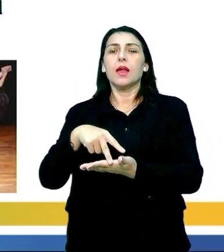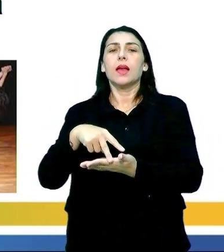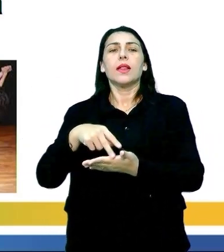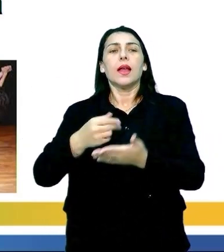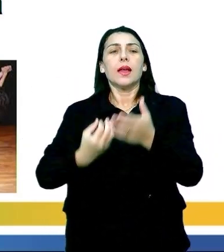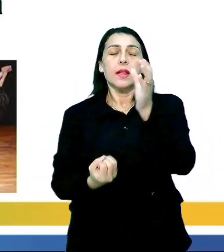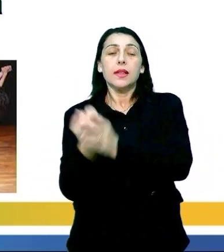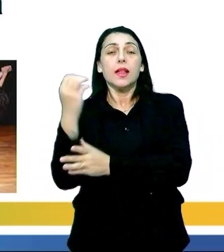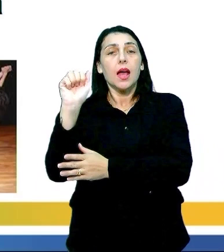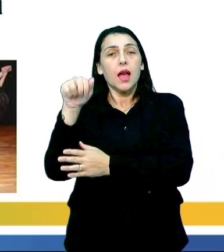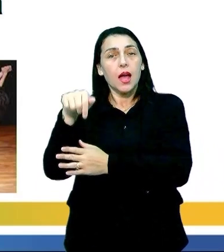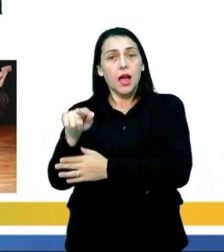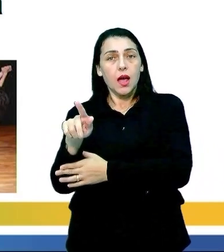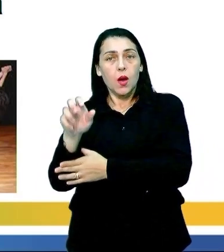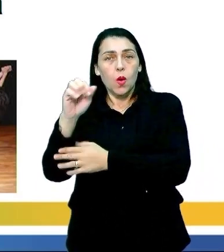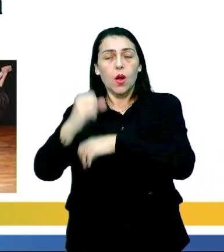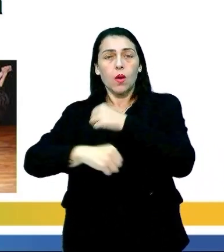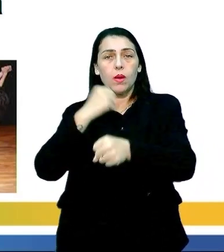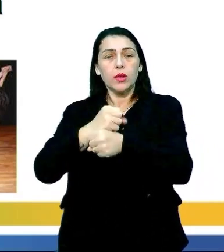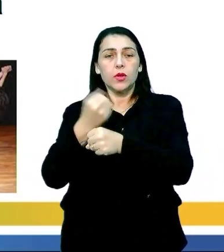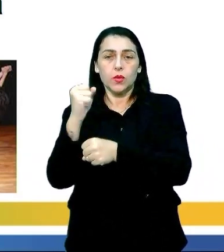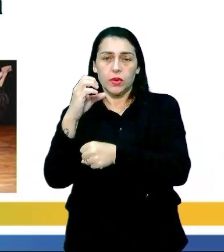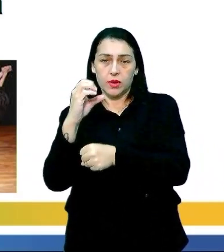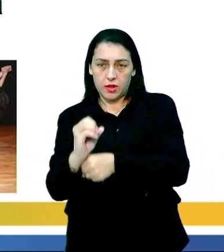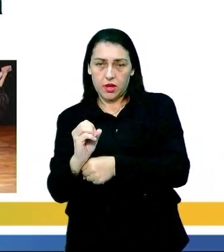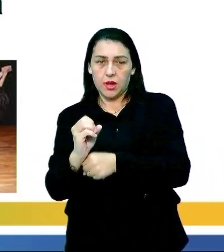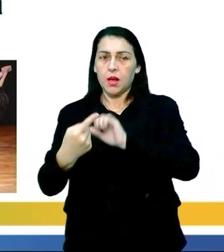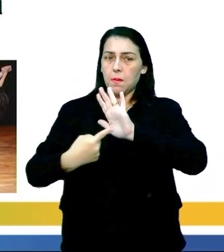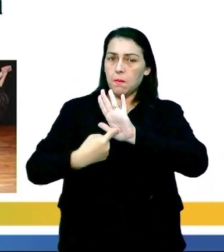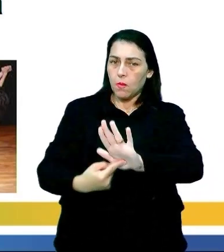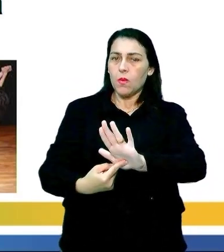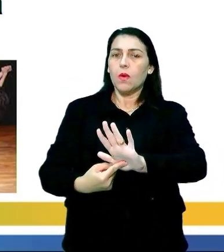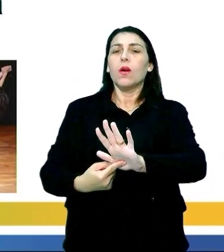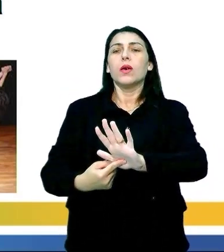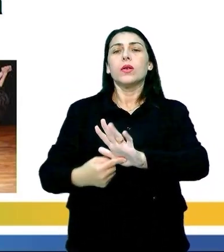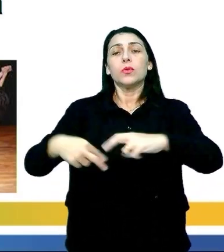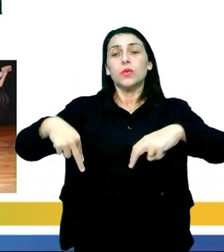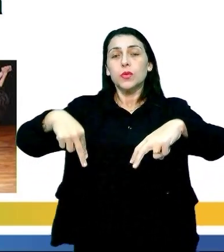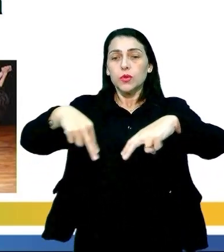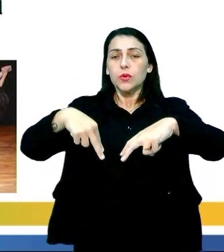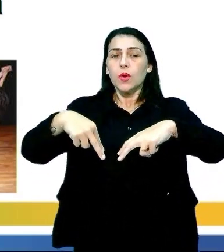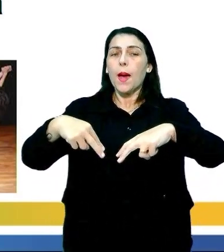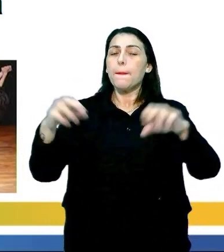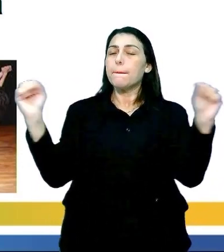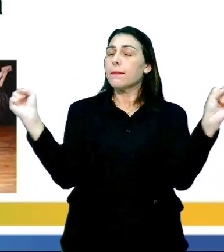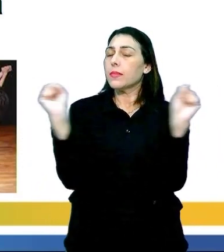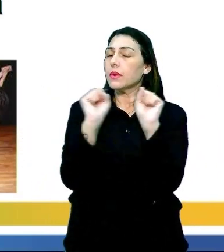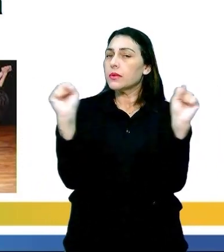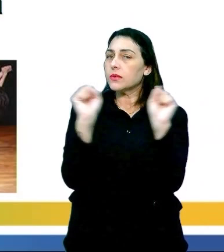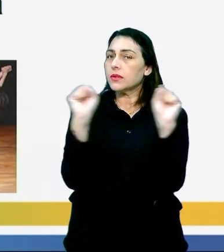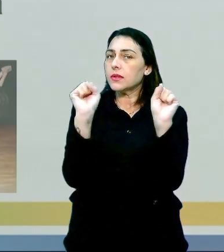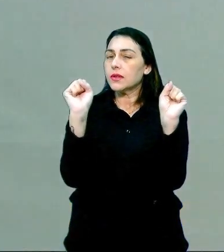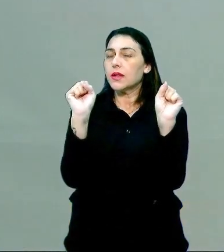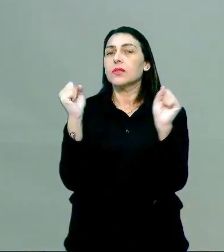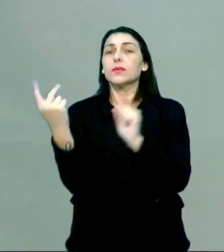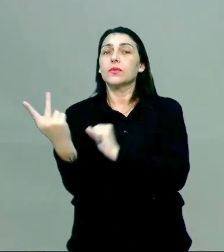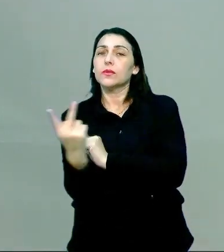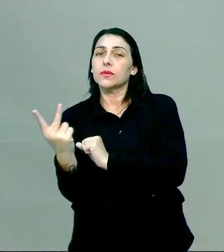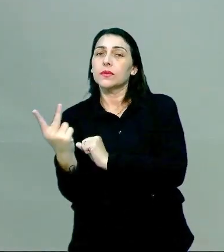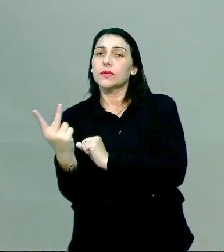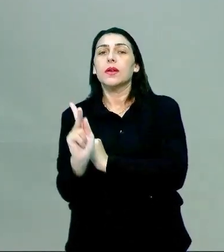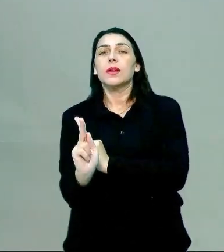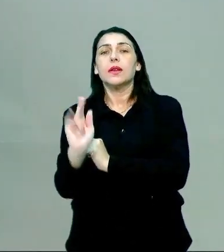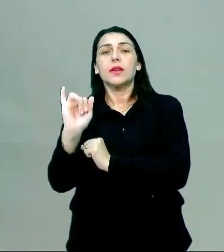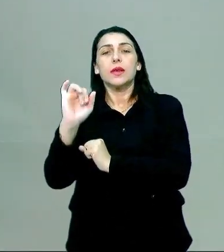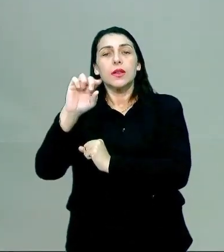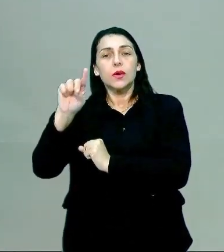da década de 80, desperta a cumplicidade entre pares e se tornou a favorita de muitos casais apaixonados. A Kizomba